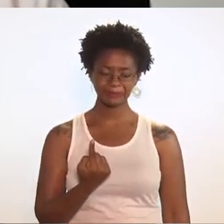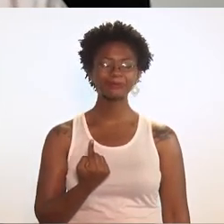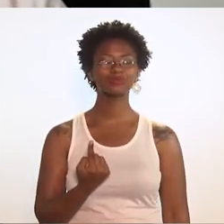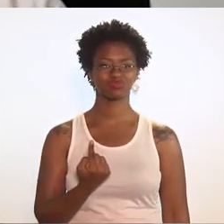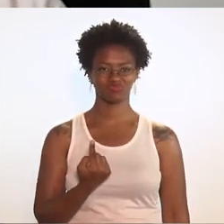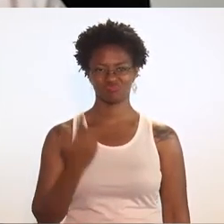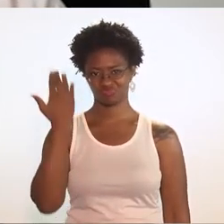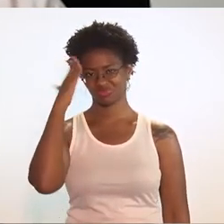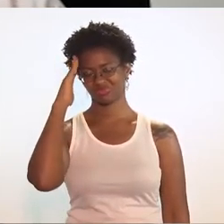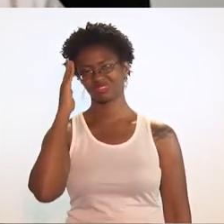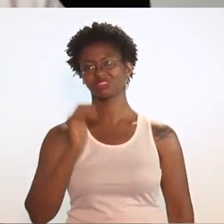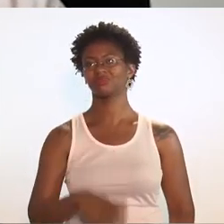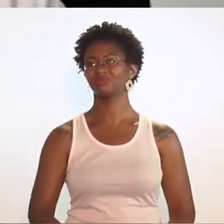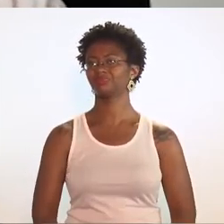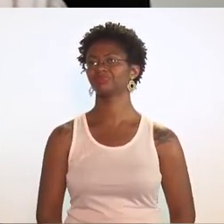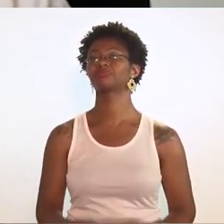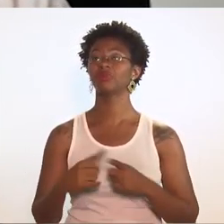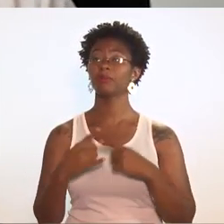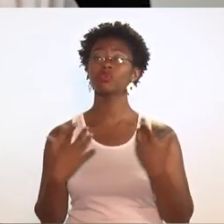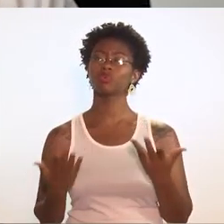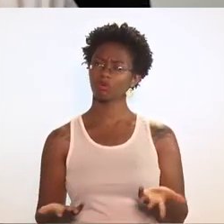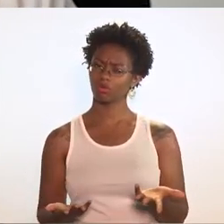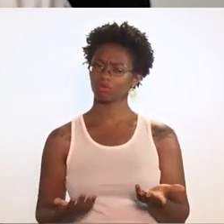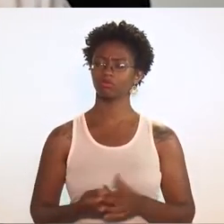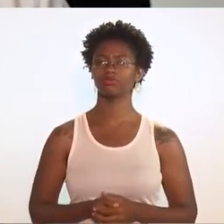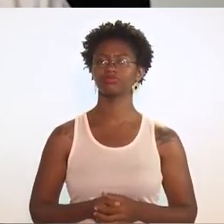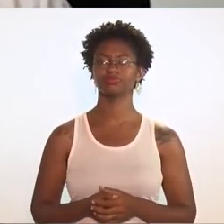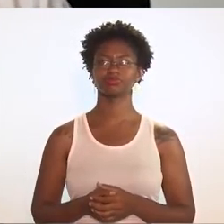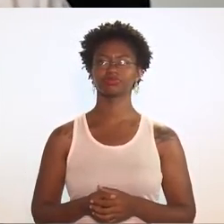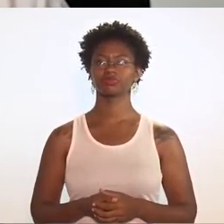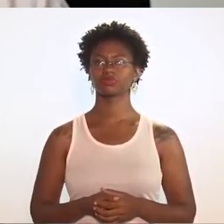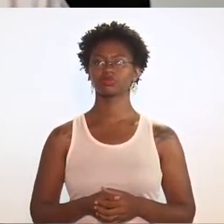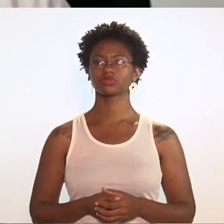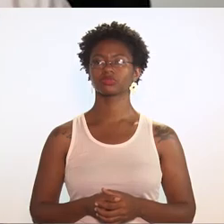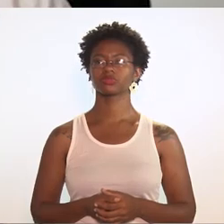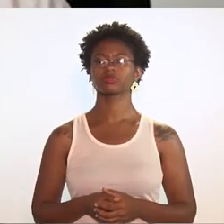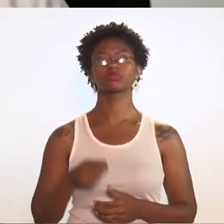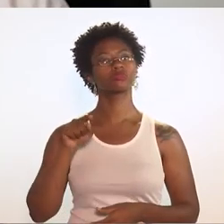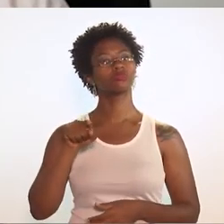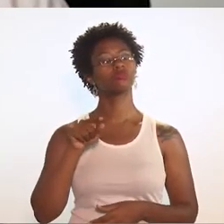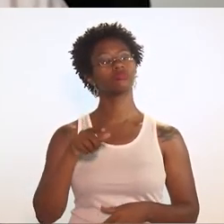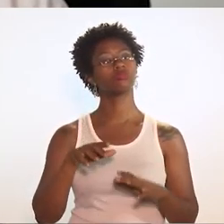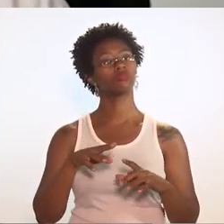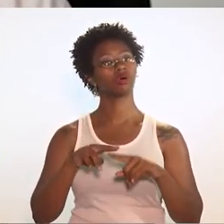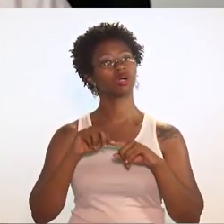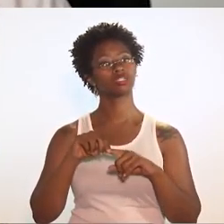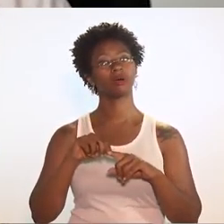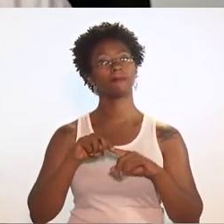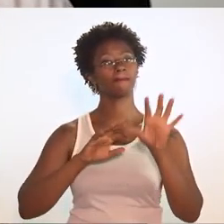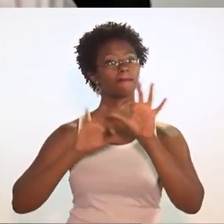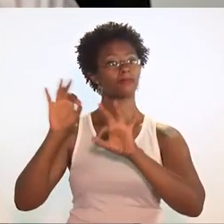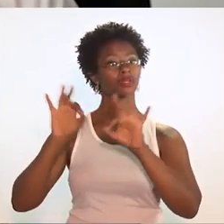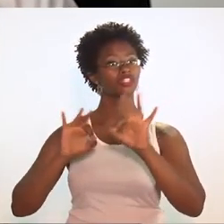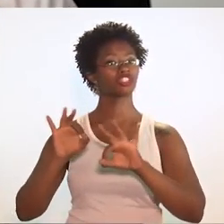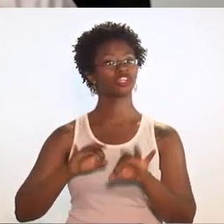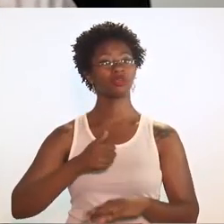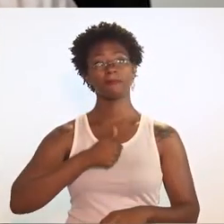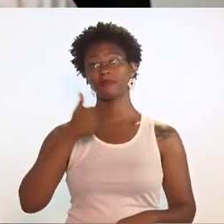Olha, a Escola do Olodum, eu a considero assim, de uma